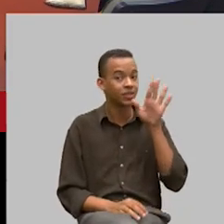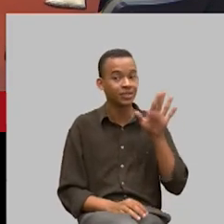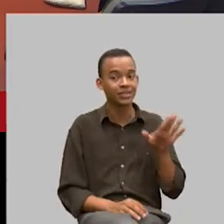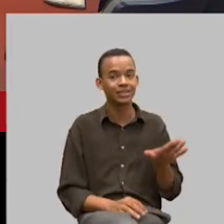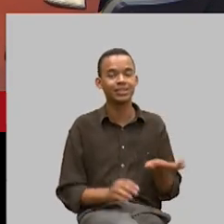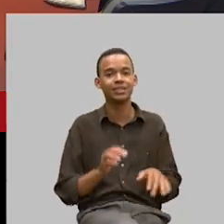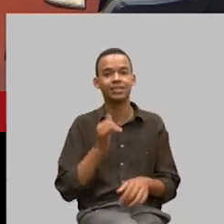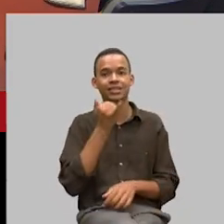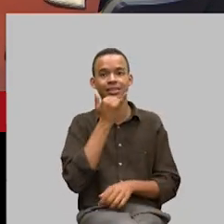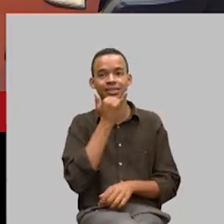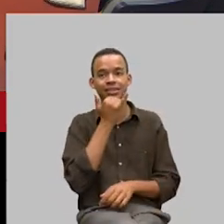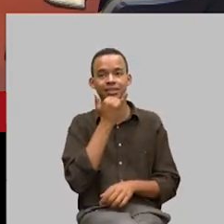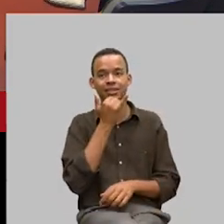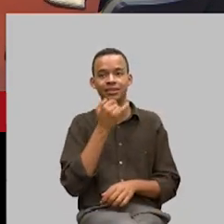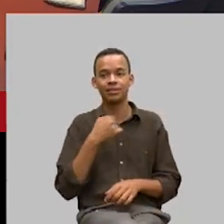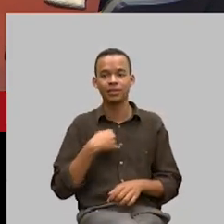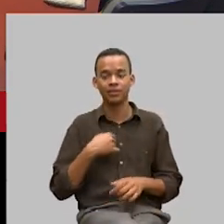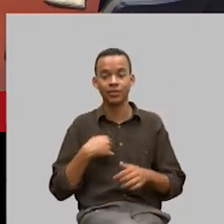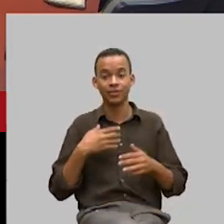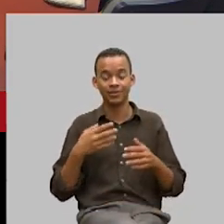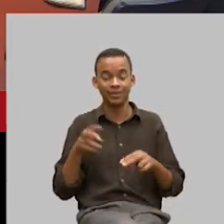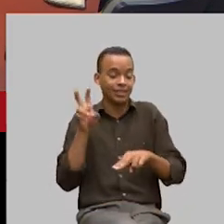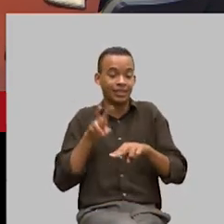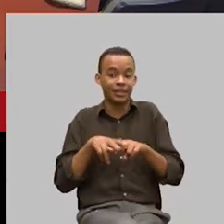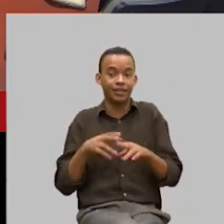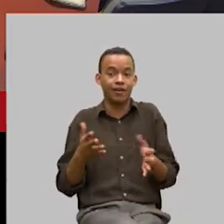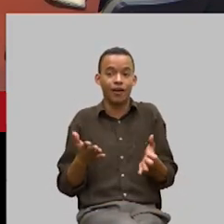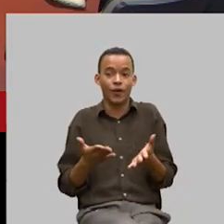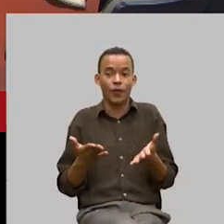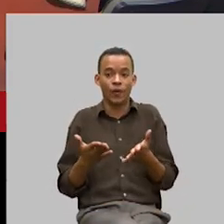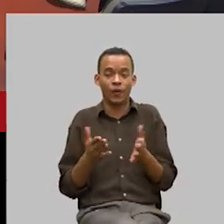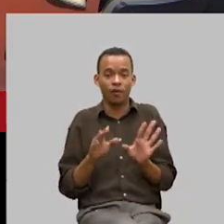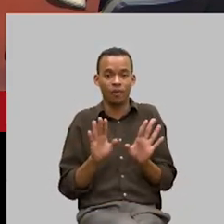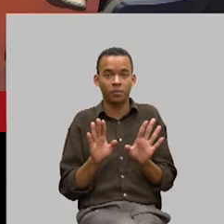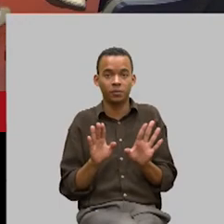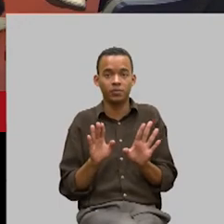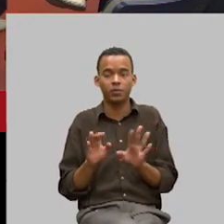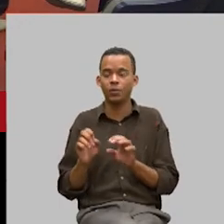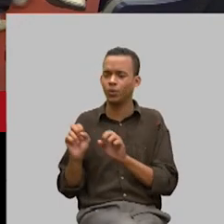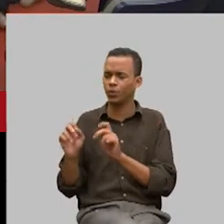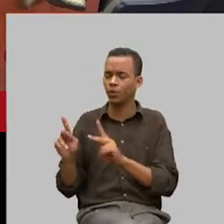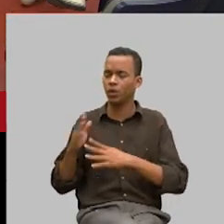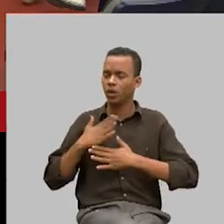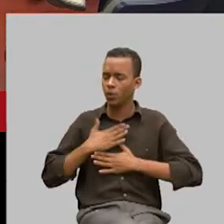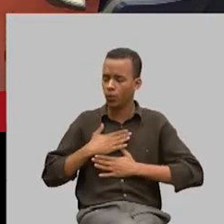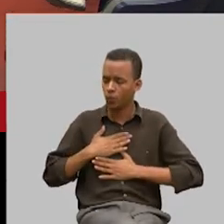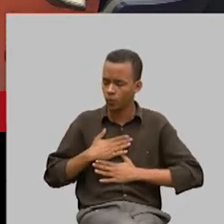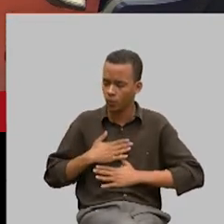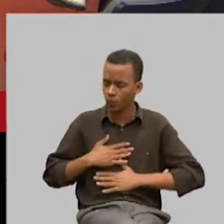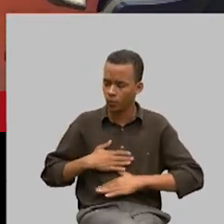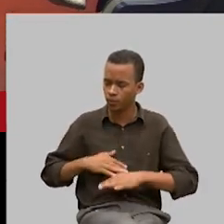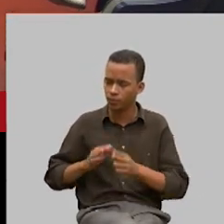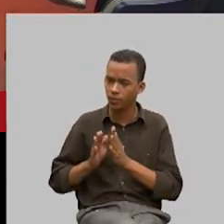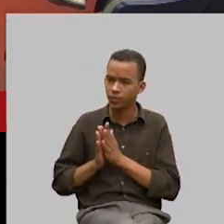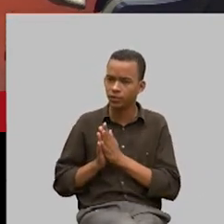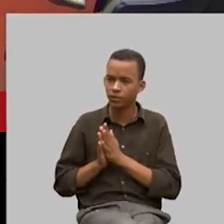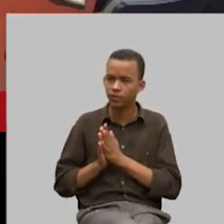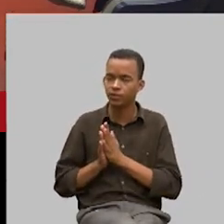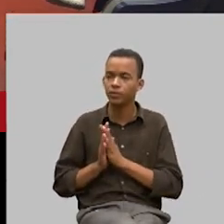Tudo bem não tem problema Pode respirar Respira fundo vamos aplaudir então a Ivana